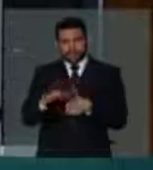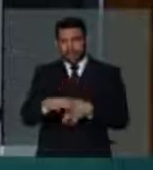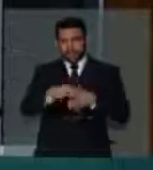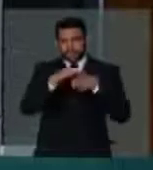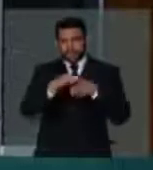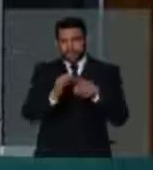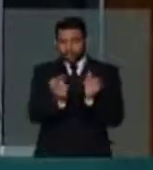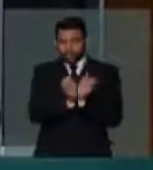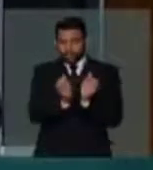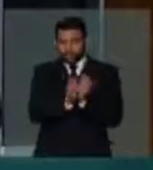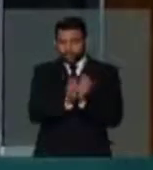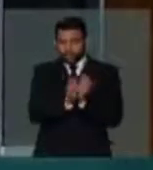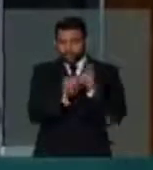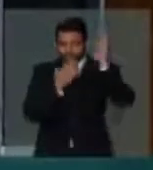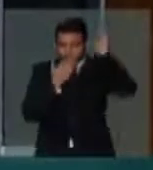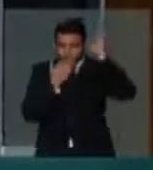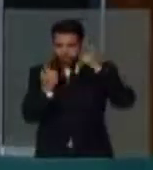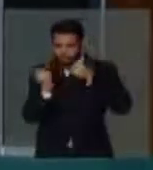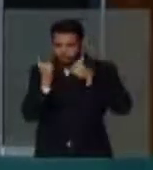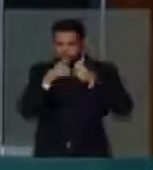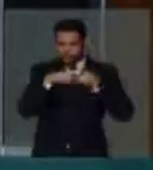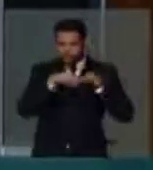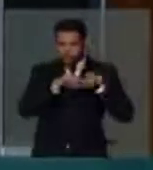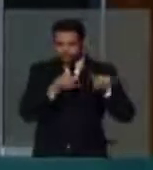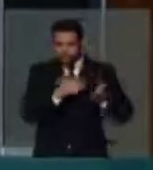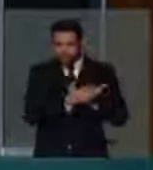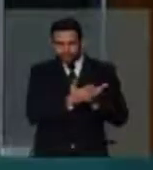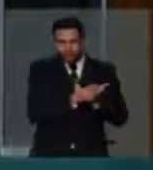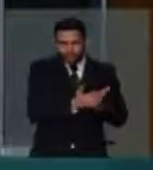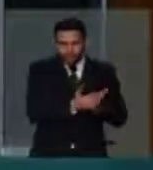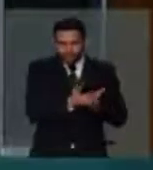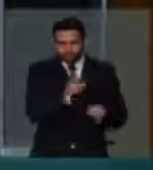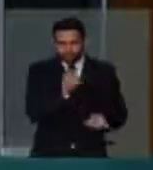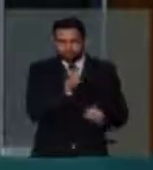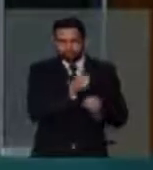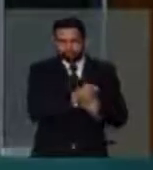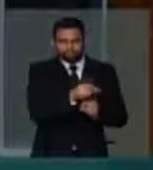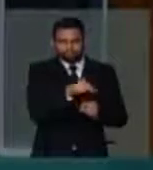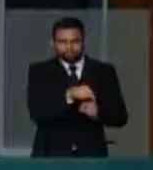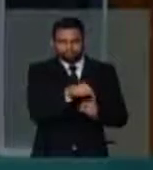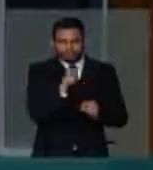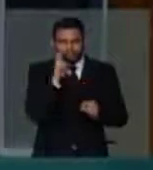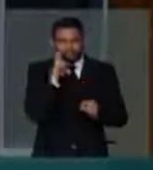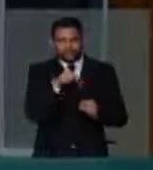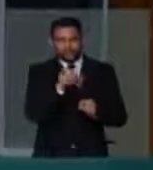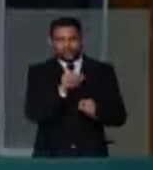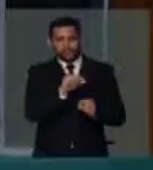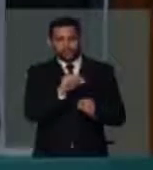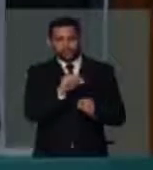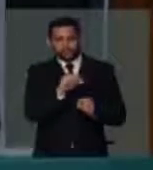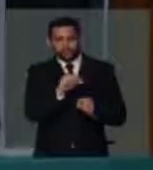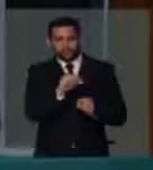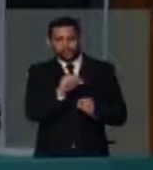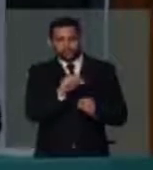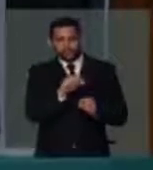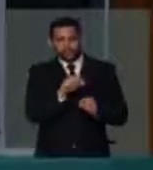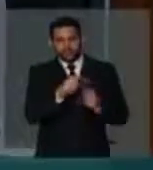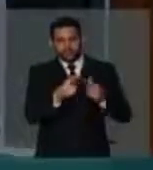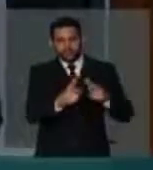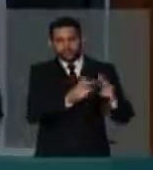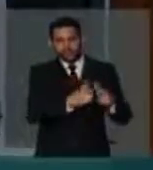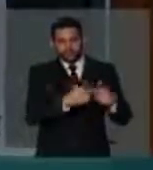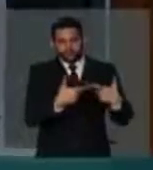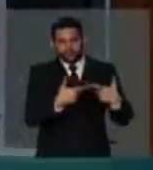essas comunidades voltam para suas terras de origem, nós assistimos um processo de crescimento das áreas